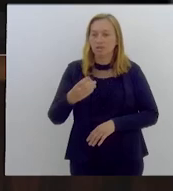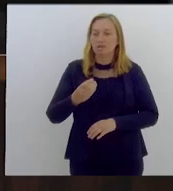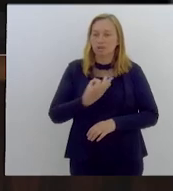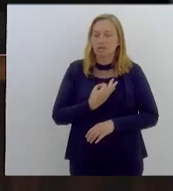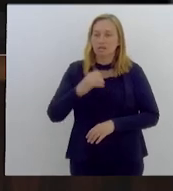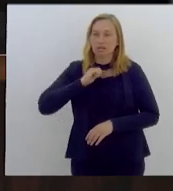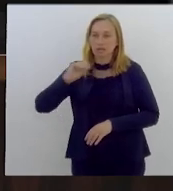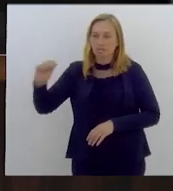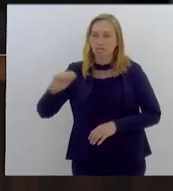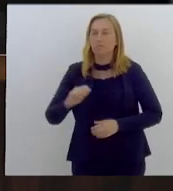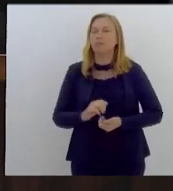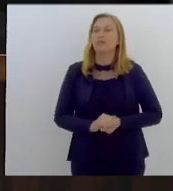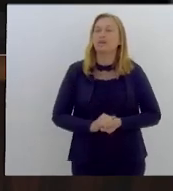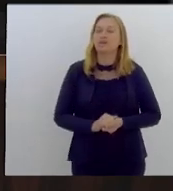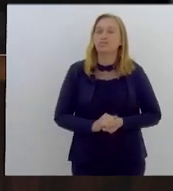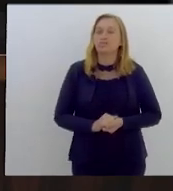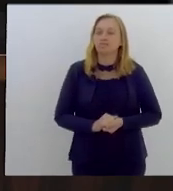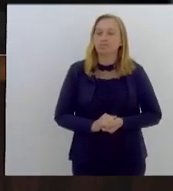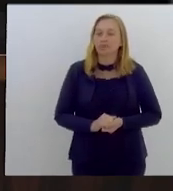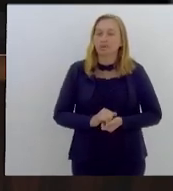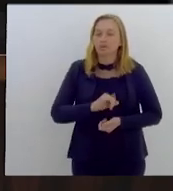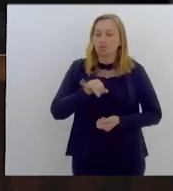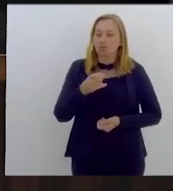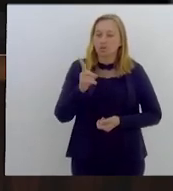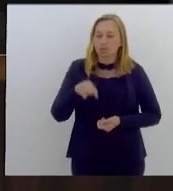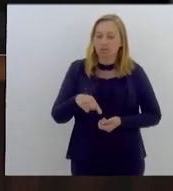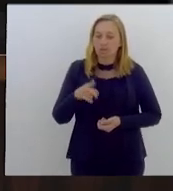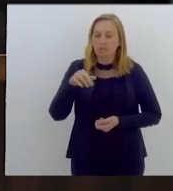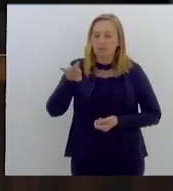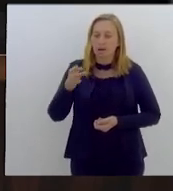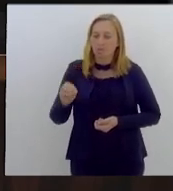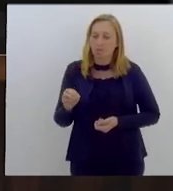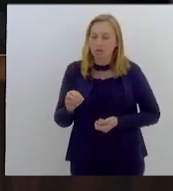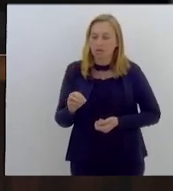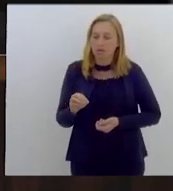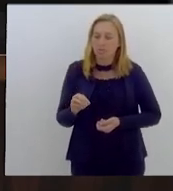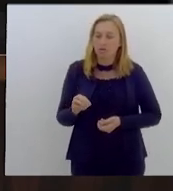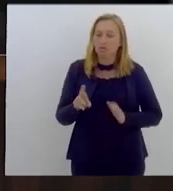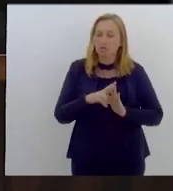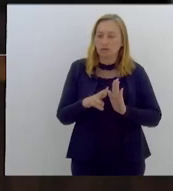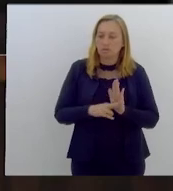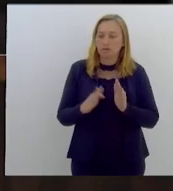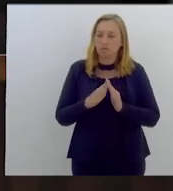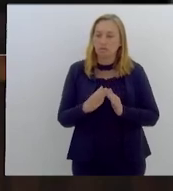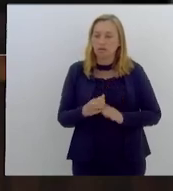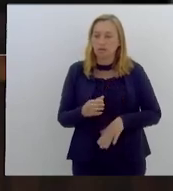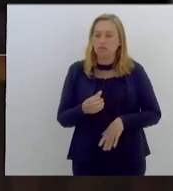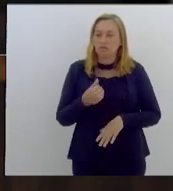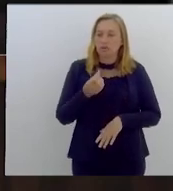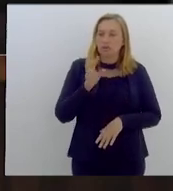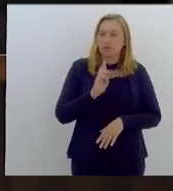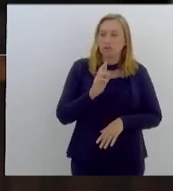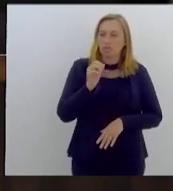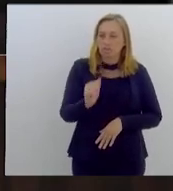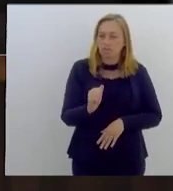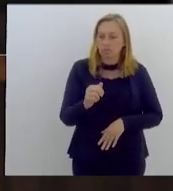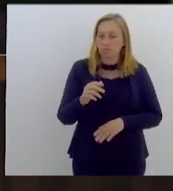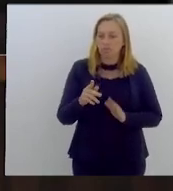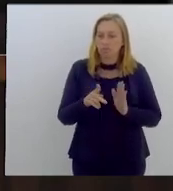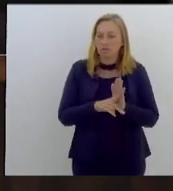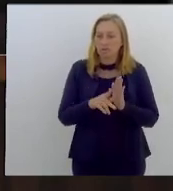Tiradentes, respectivo diploma, senhor José Mauro de Faria Júnior, presidente da Comissão de Normas, favorável, Rodrigo Amorim. Projeto de